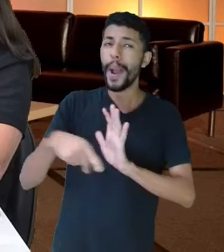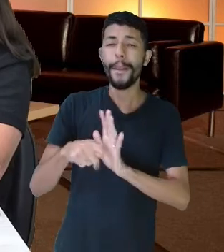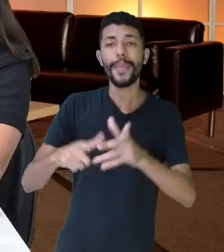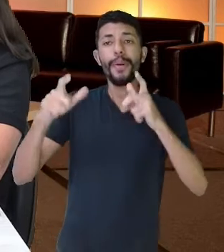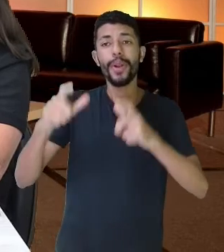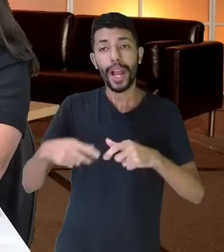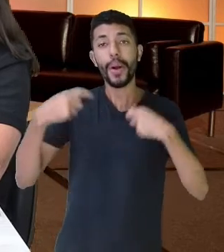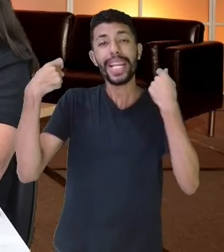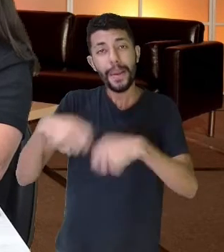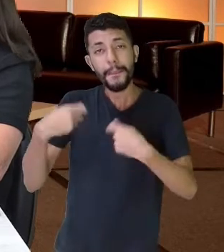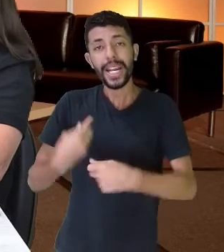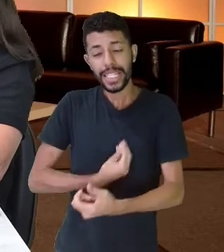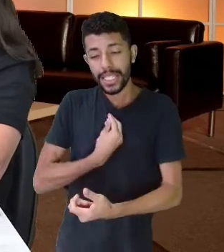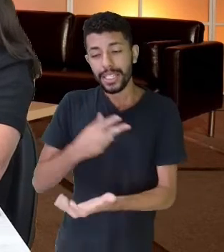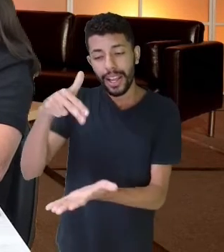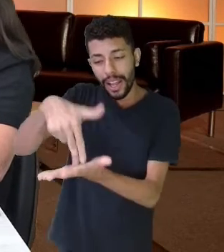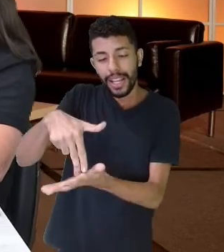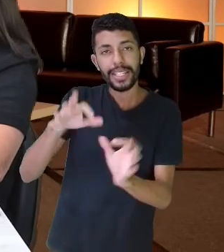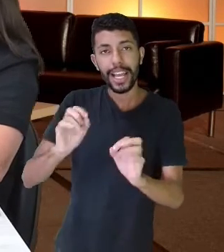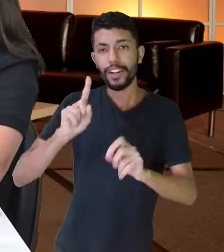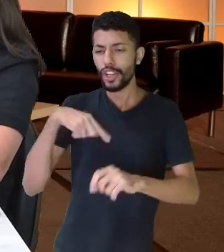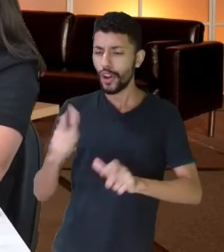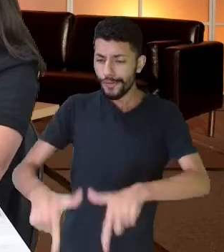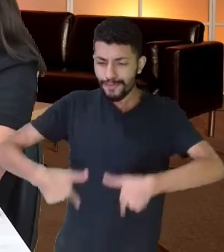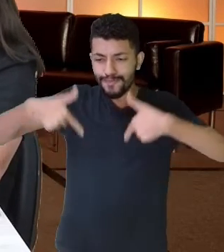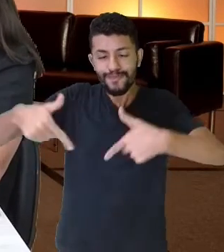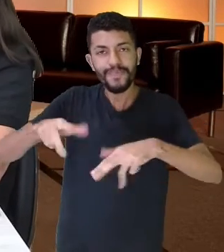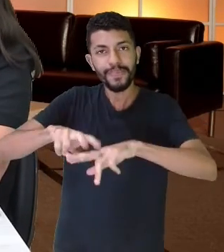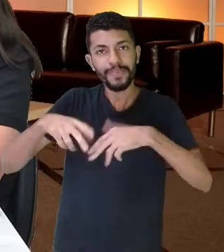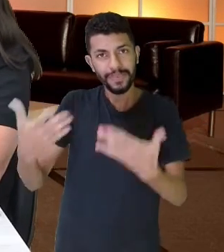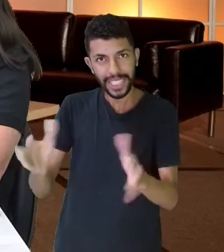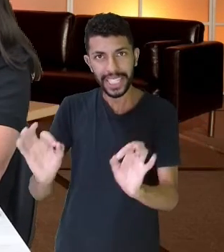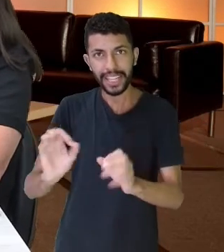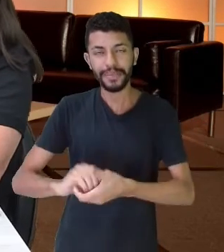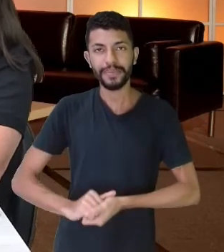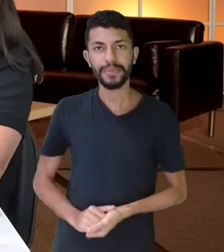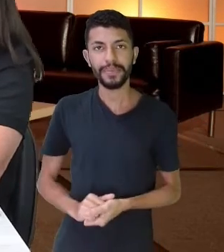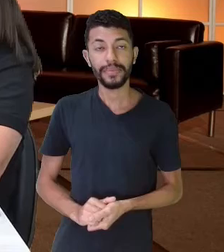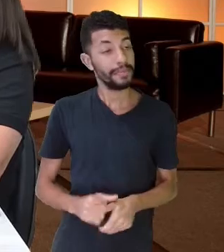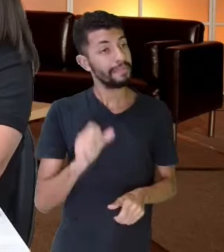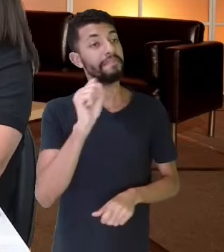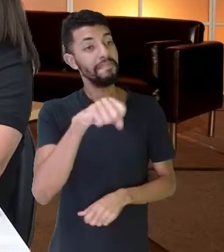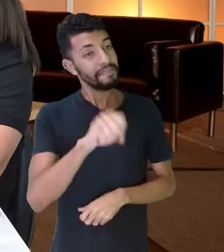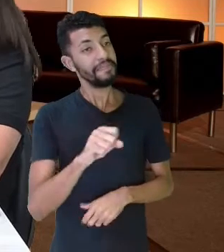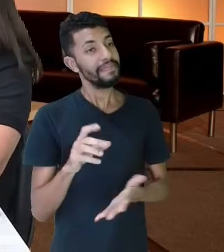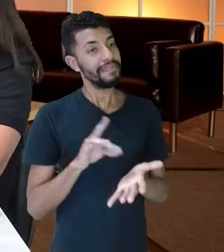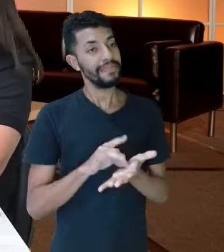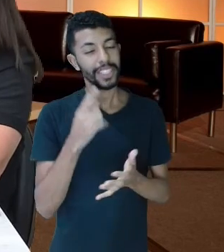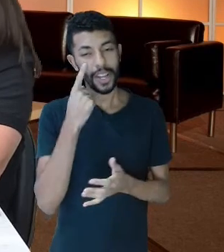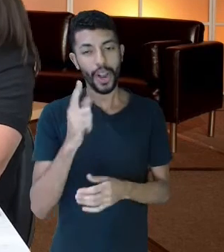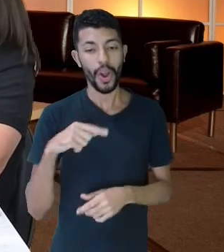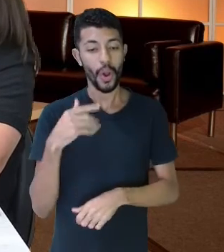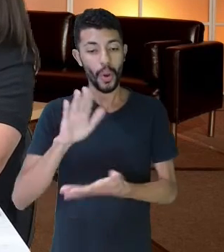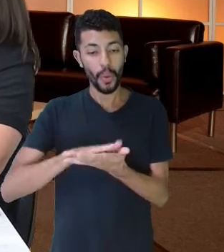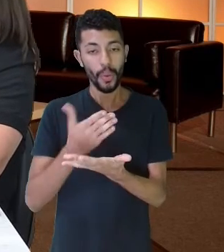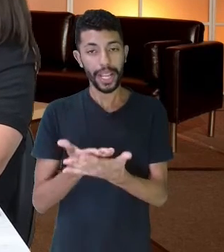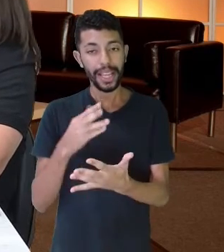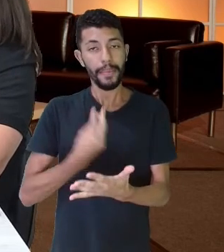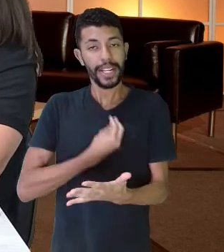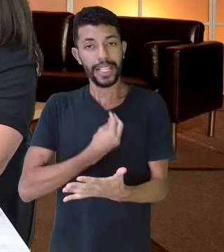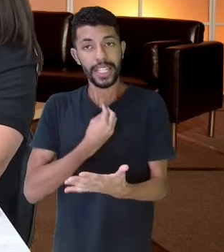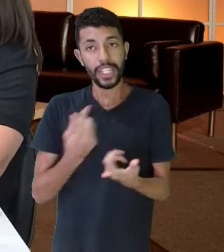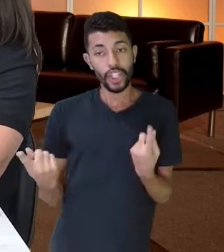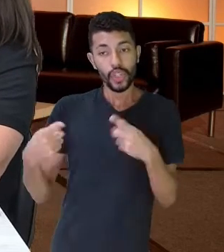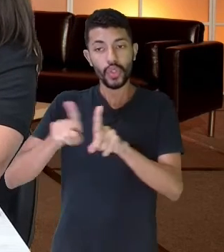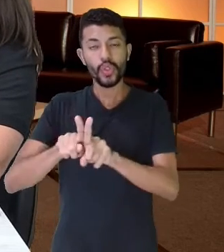eles devem estar, e vamos lutar por isso. Sim, sim. O intérprete está onde o surdo está. O